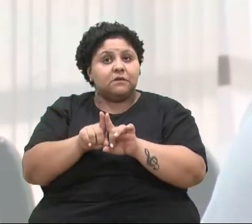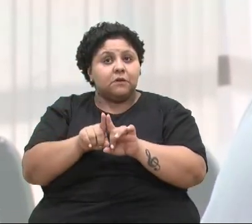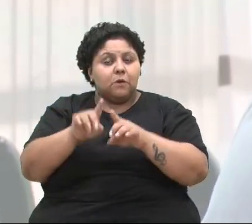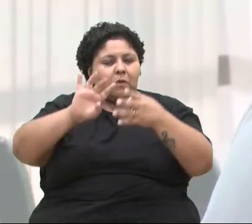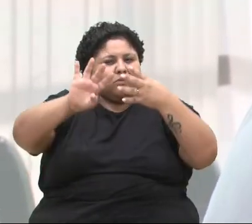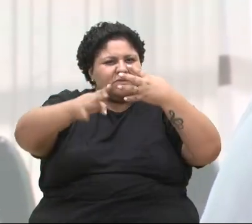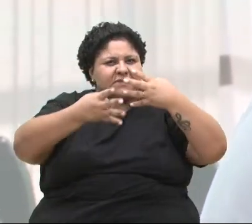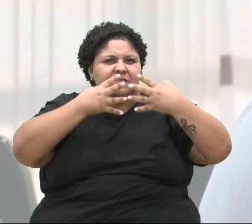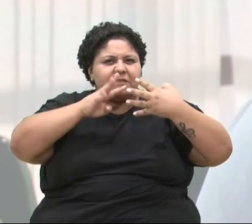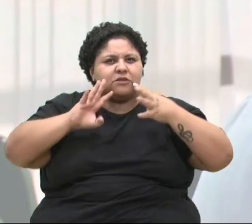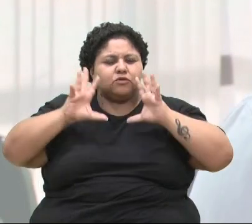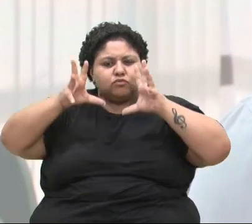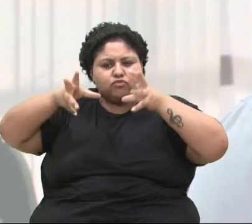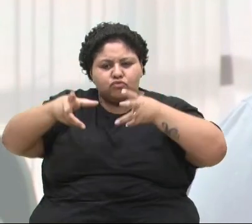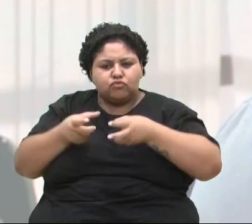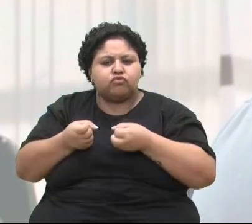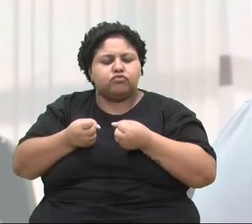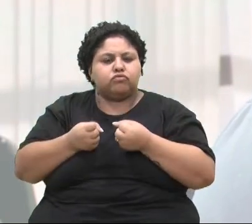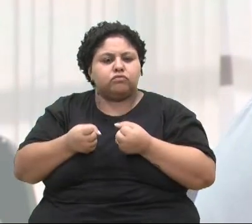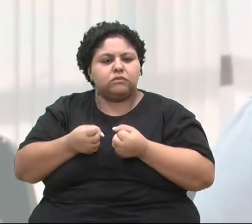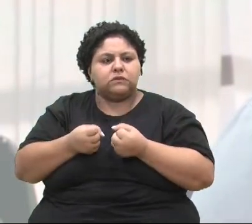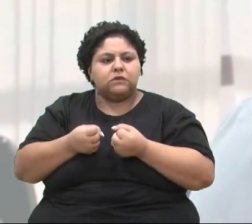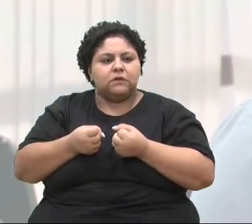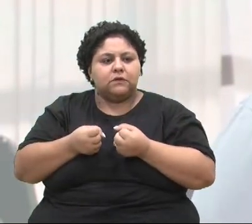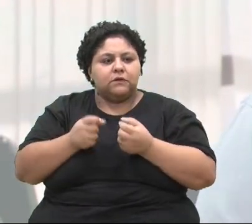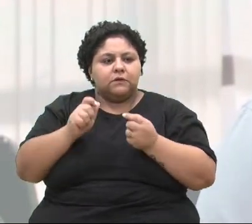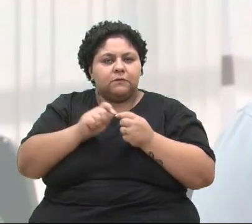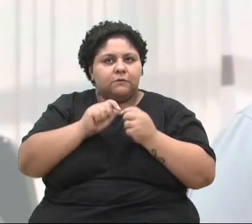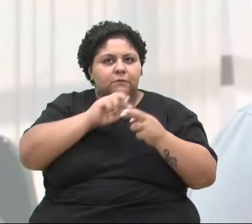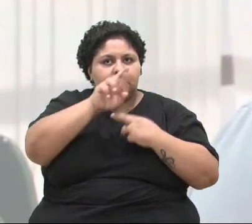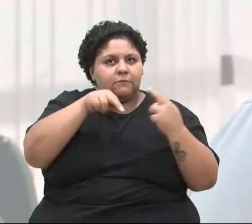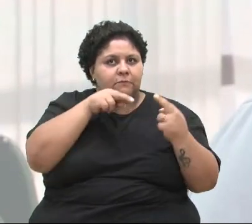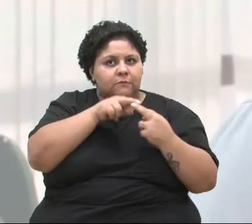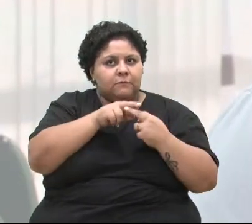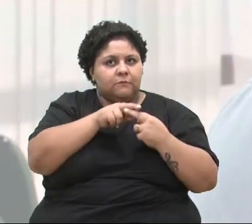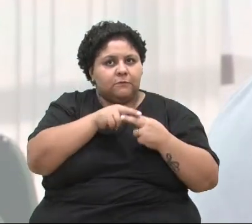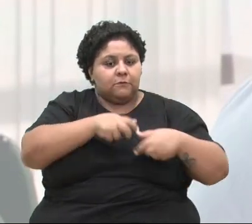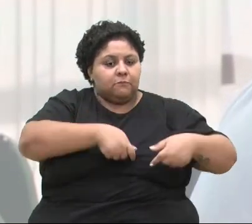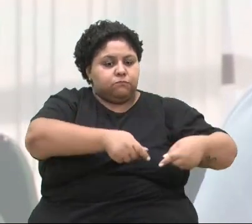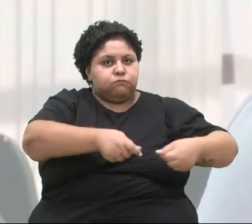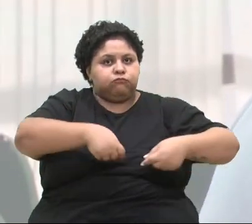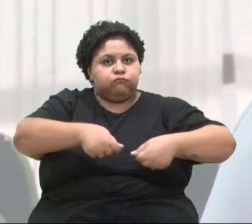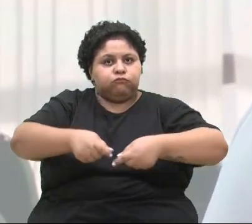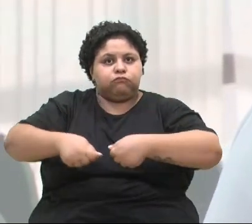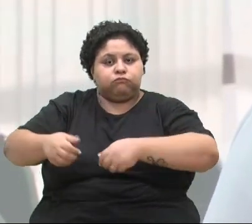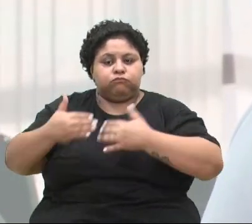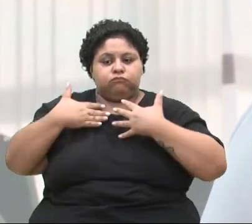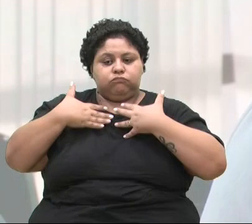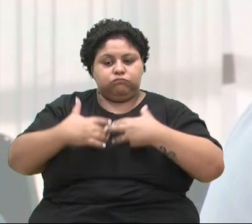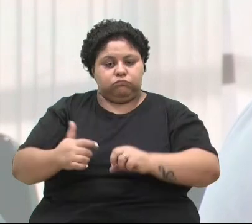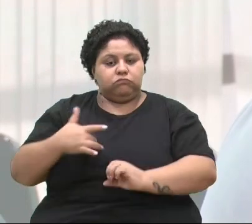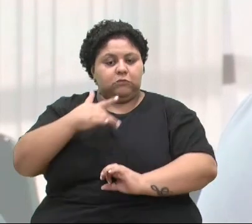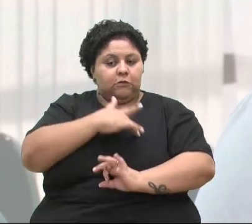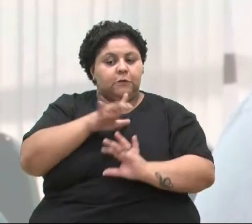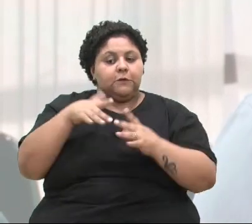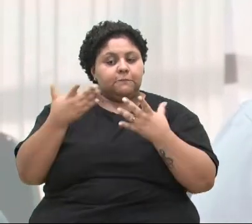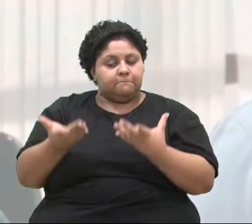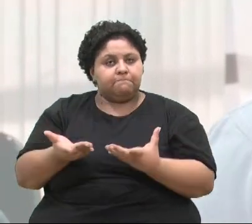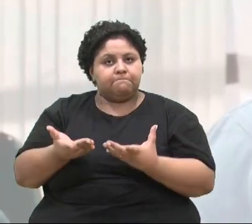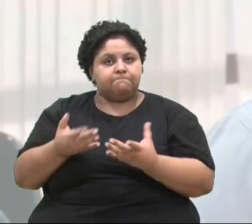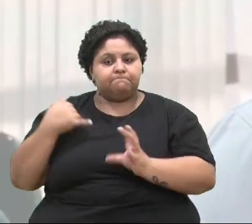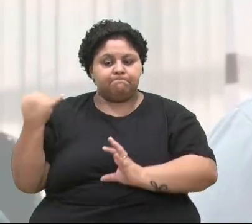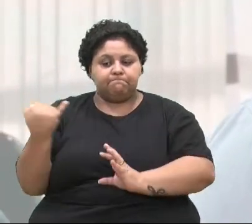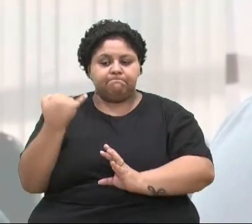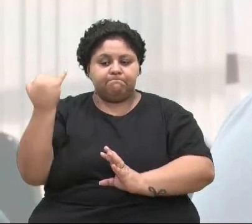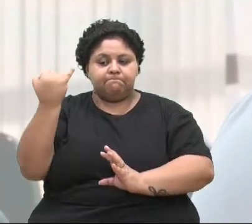transparência de tudo aquilo que envolveu os gastos da Secretaria Municipal de Saúde. Então,